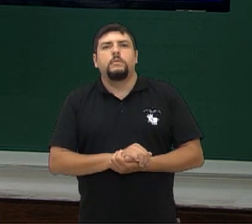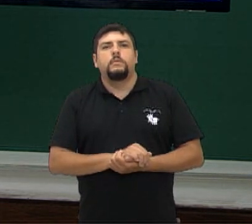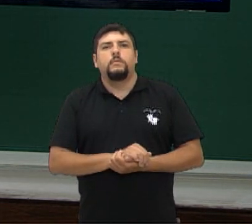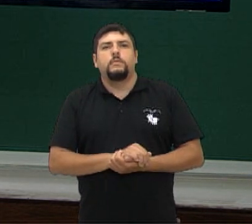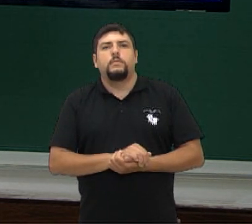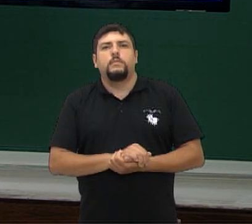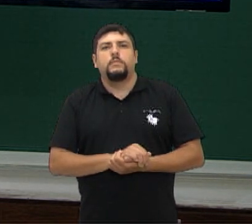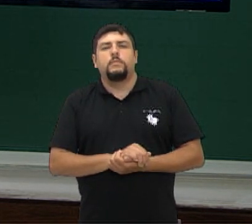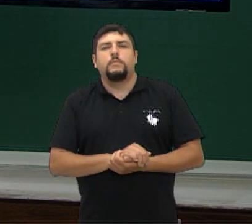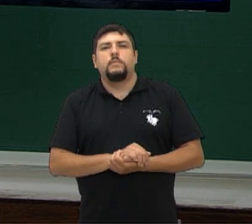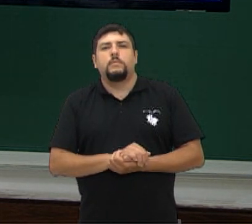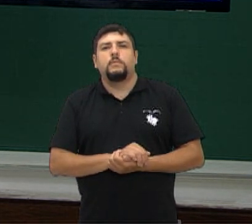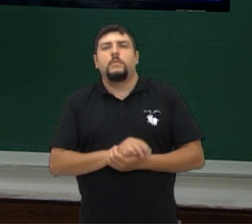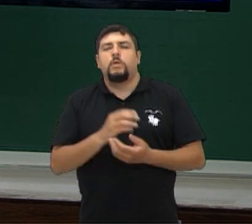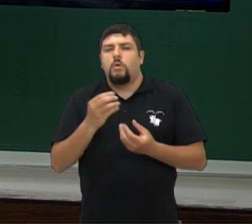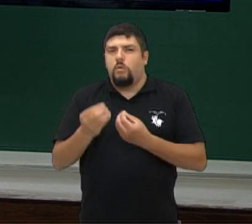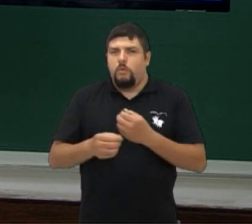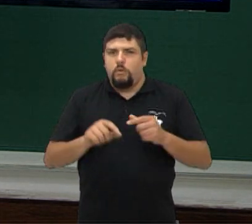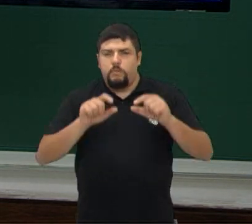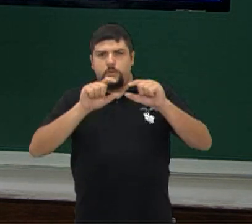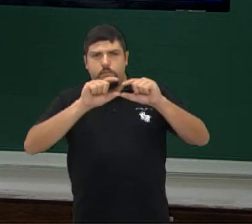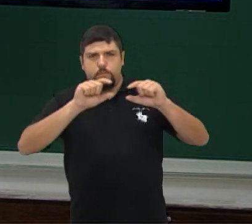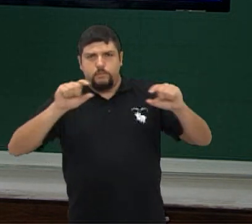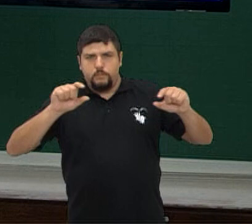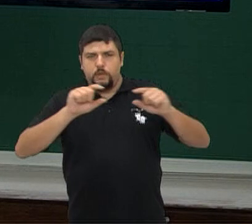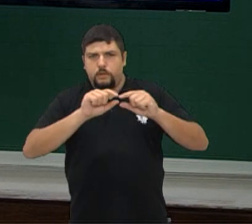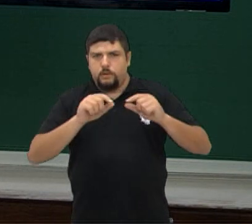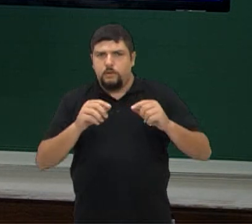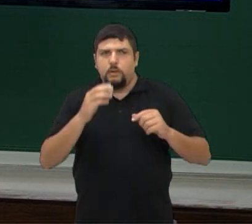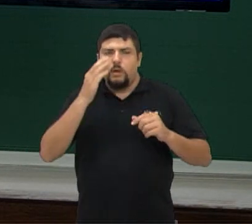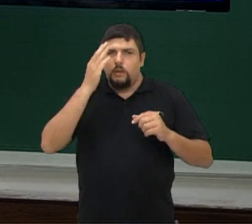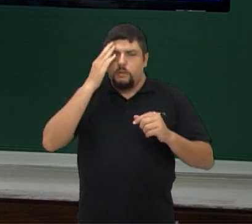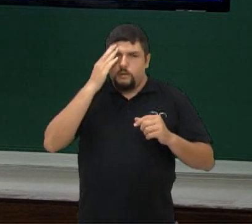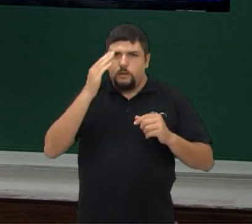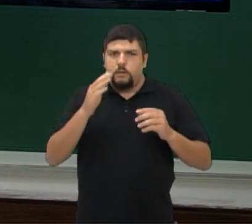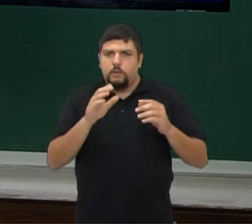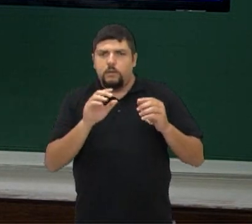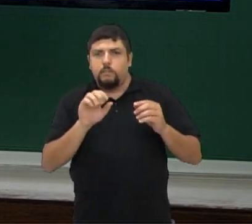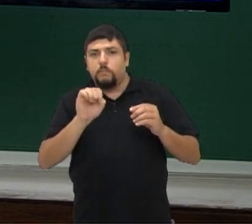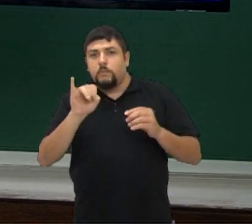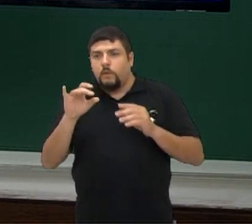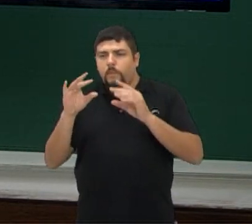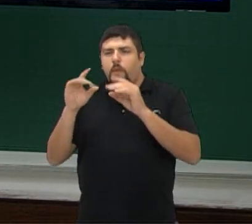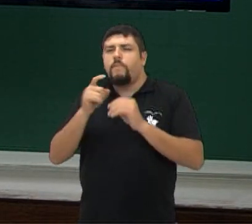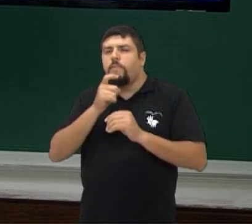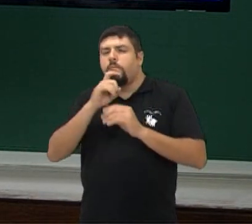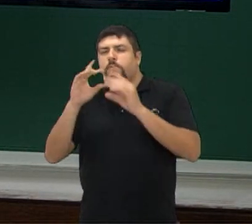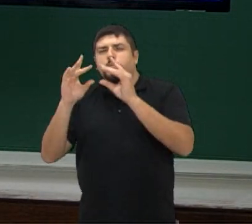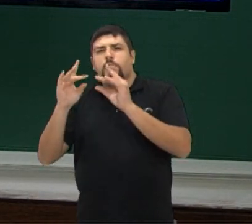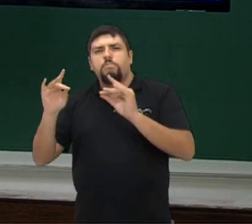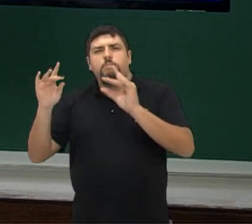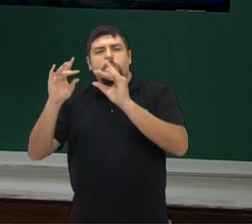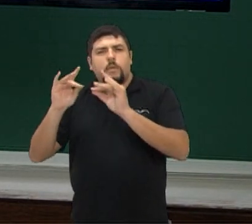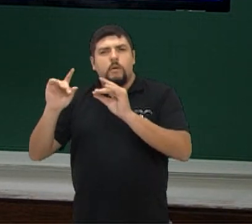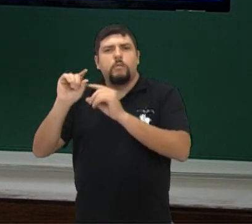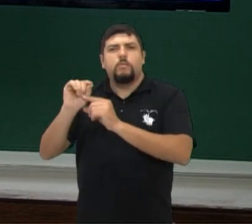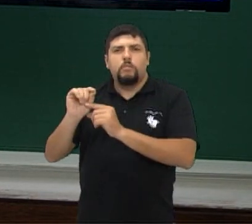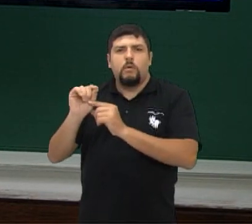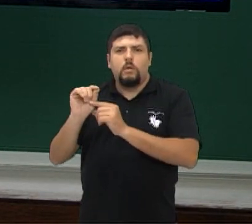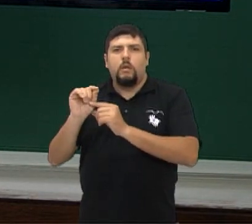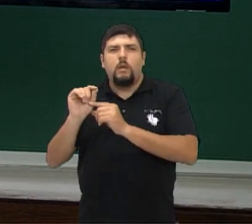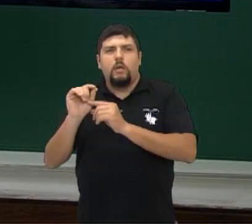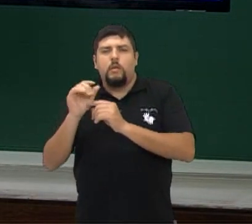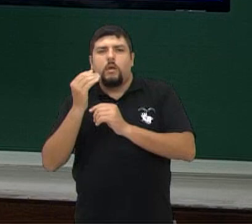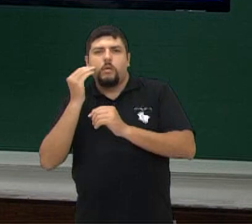Aqui a gente tem a equação e a gente sabe que para esse lado aqui é rosa, quando tem umidade, e quando o tempo está seco, vai para o lado azul.